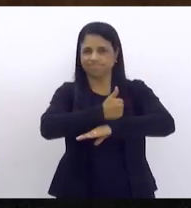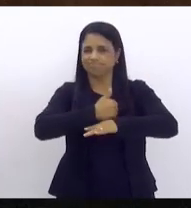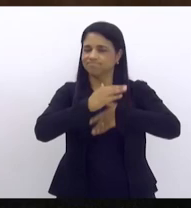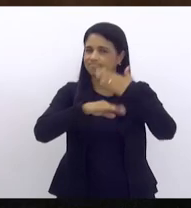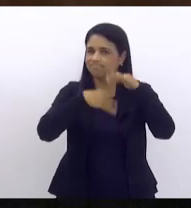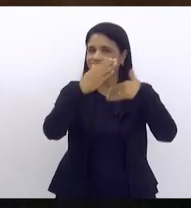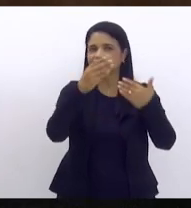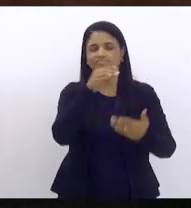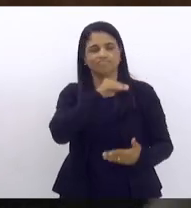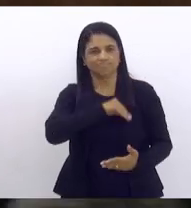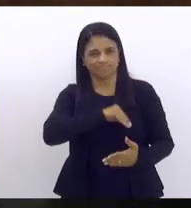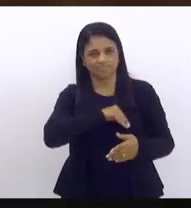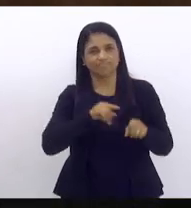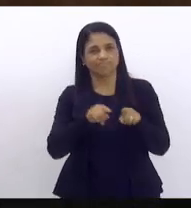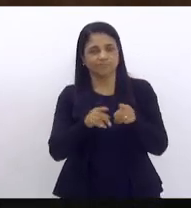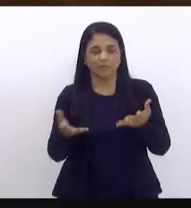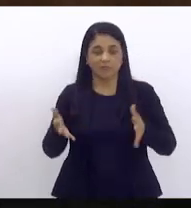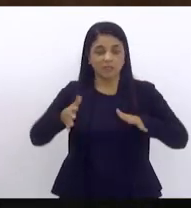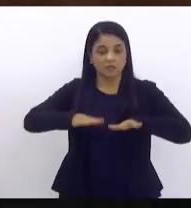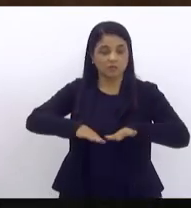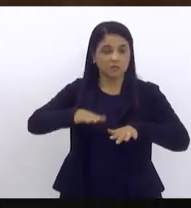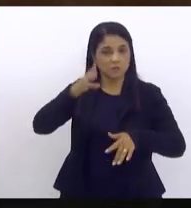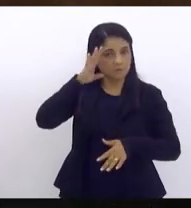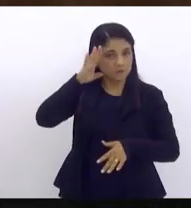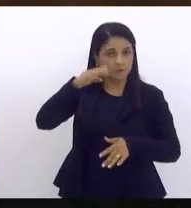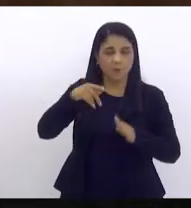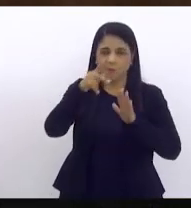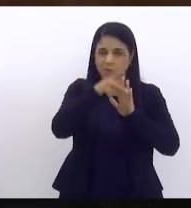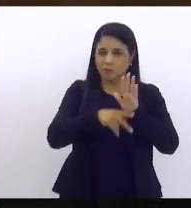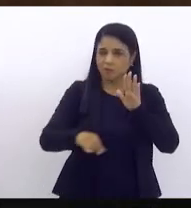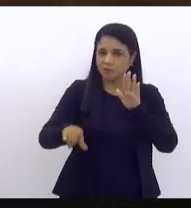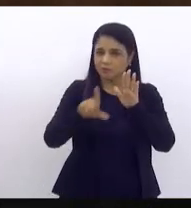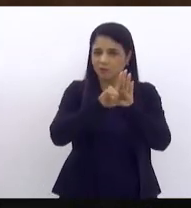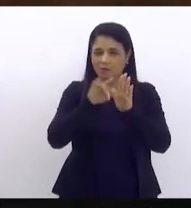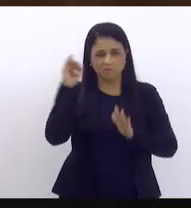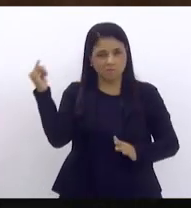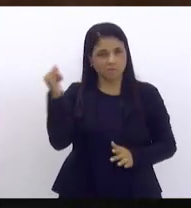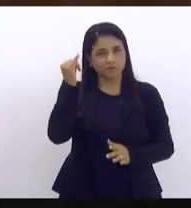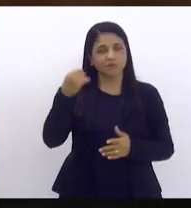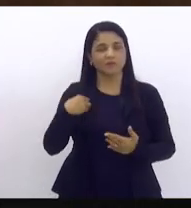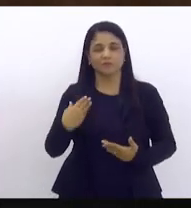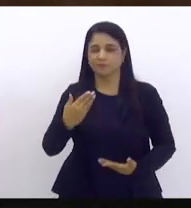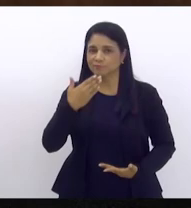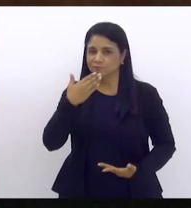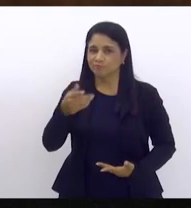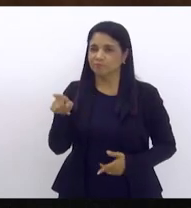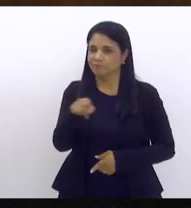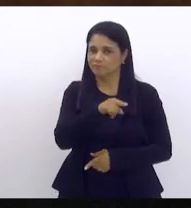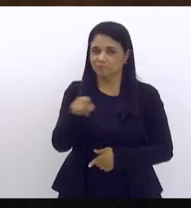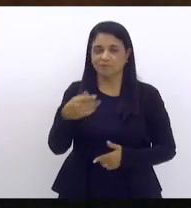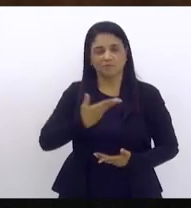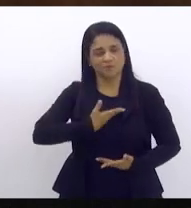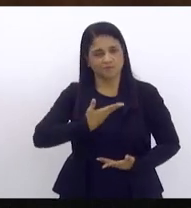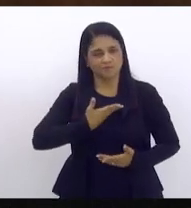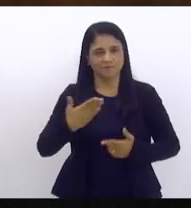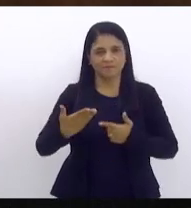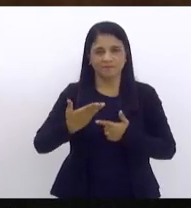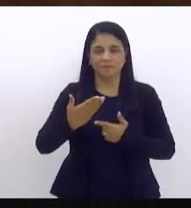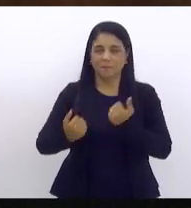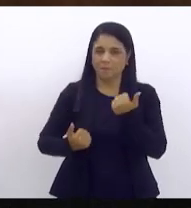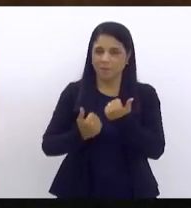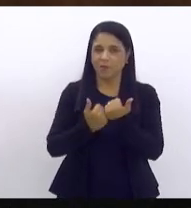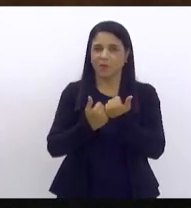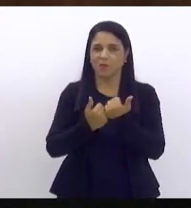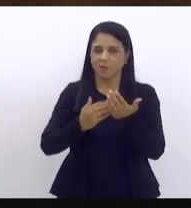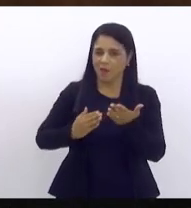financeira e principalmente na inclusão. Então é um projeto muito importante, quero contar aqui com a presença, com a ajuda dos meus pares, para poder a